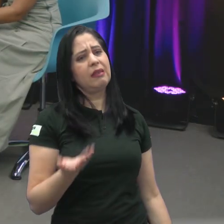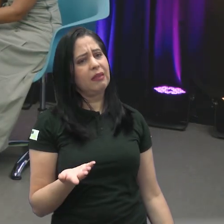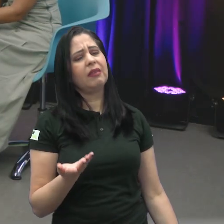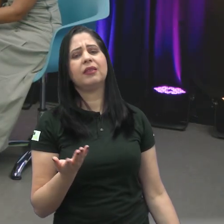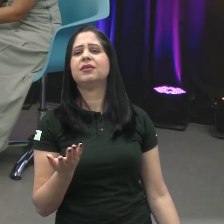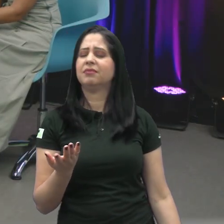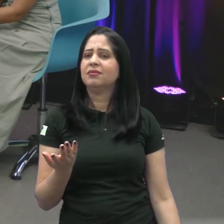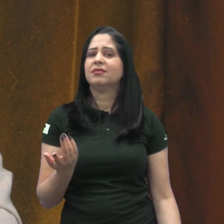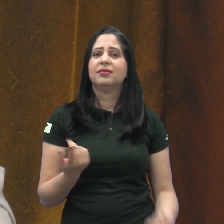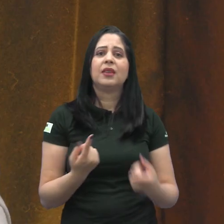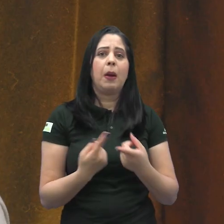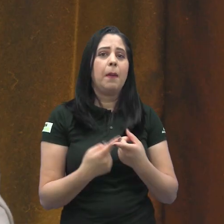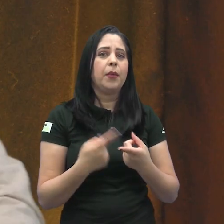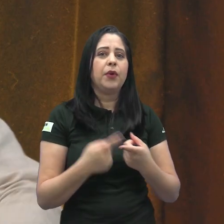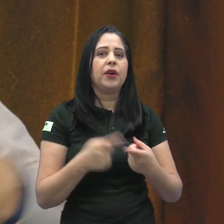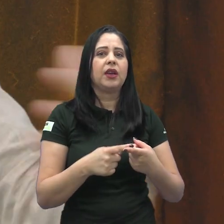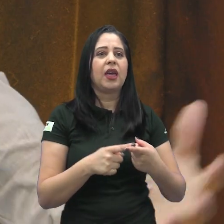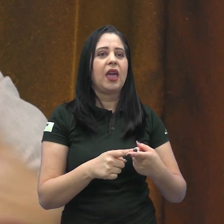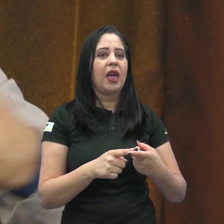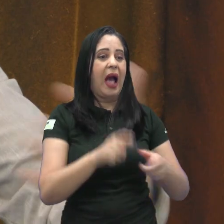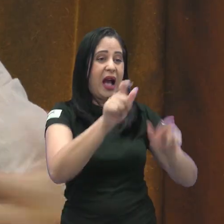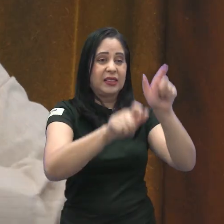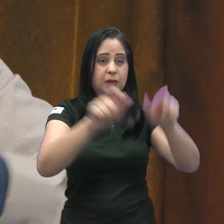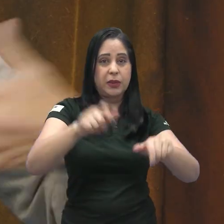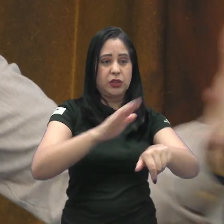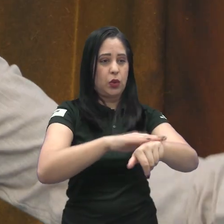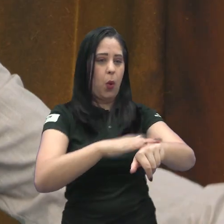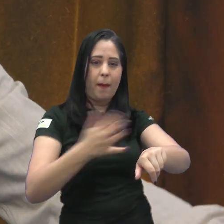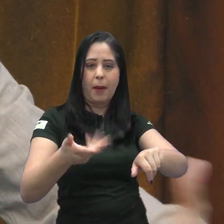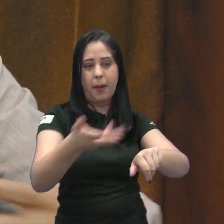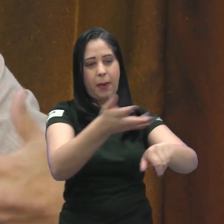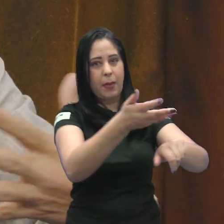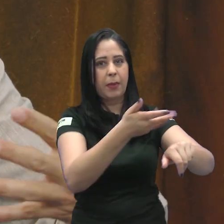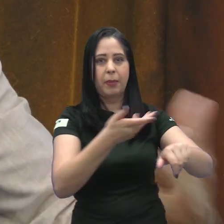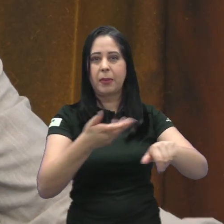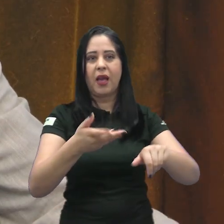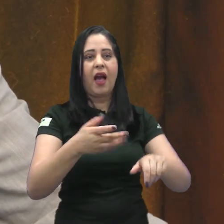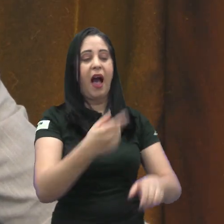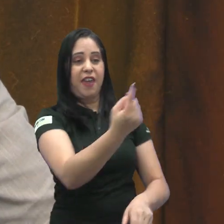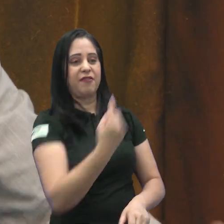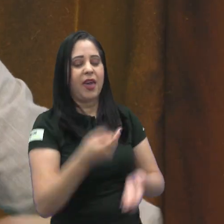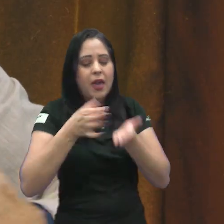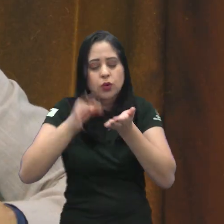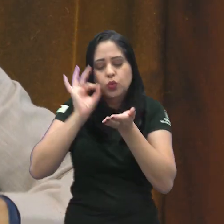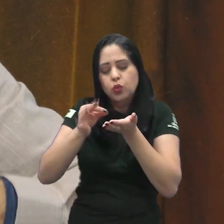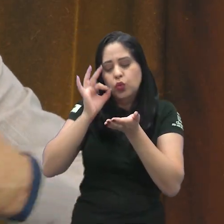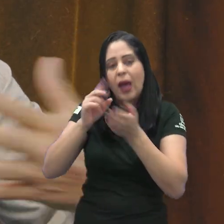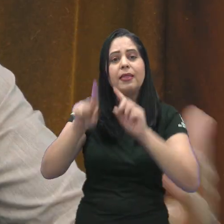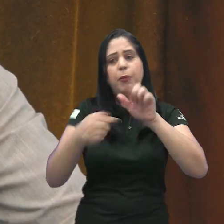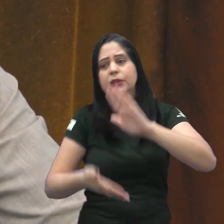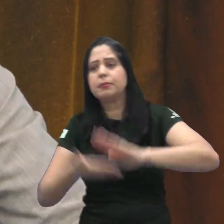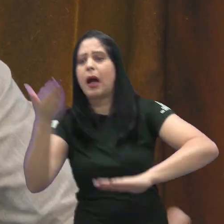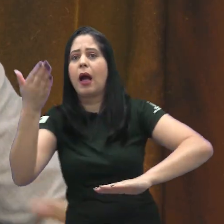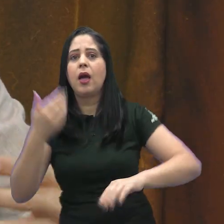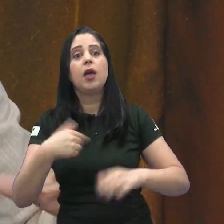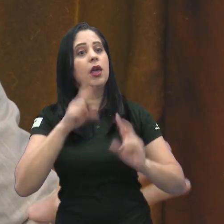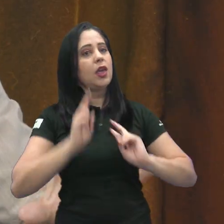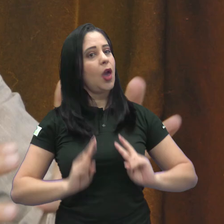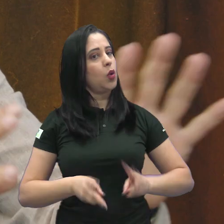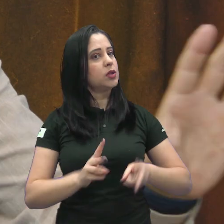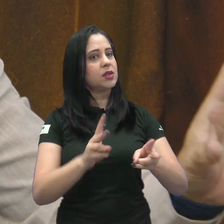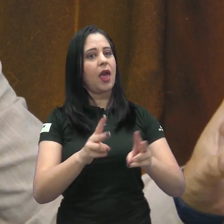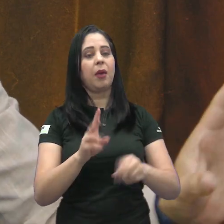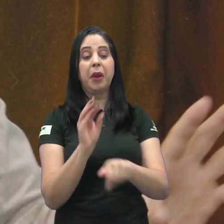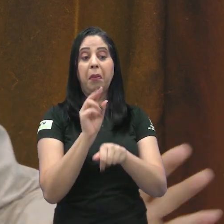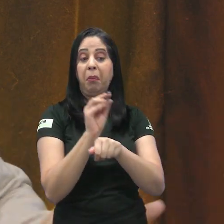tem uns contatos, as pessoas na correria do dia a dia, o comércio é assim, né? Passa para tomar café, para conversar, sim, e volta do trabalho. E você está ali sempre